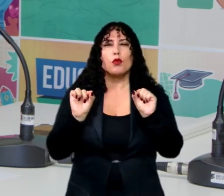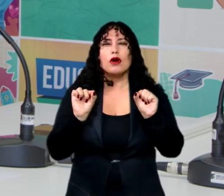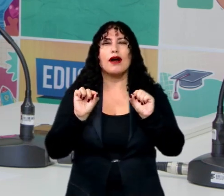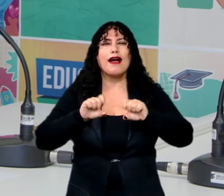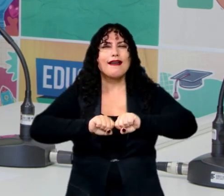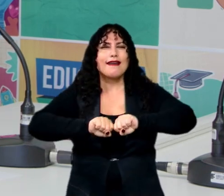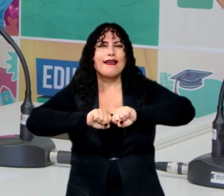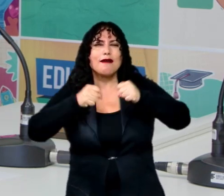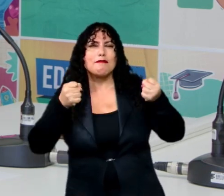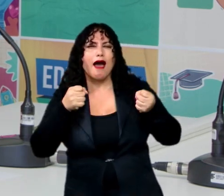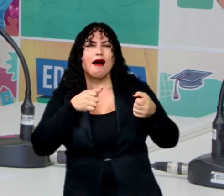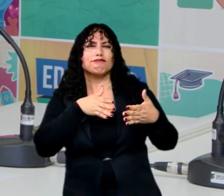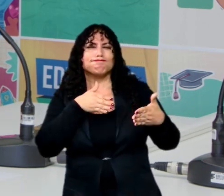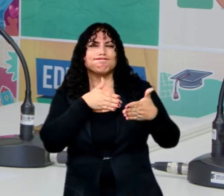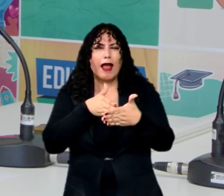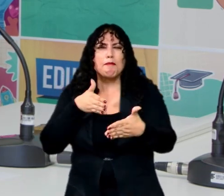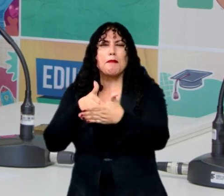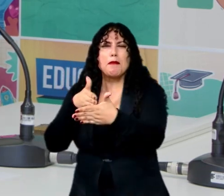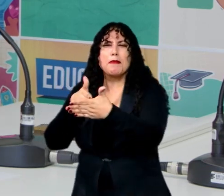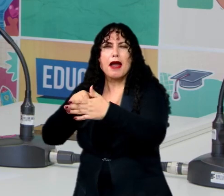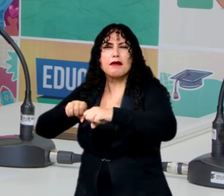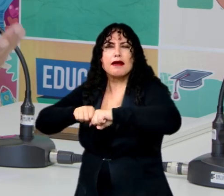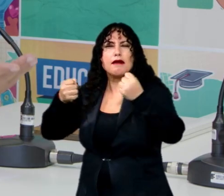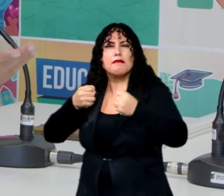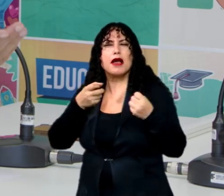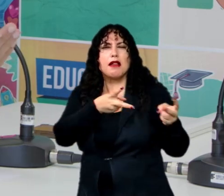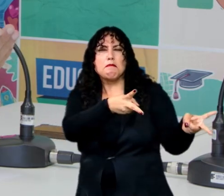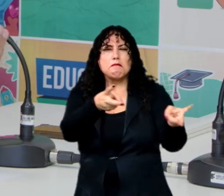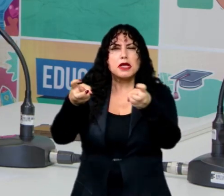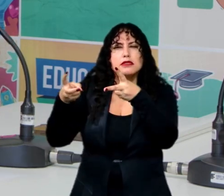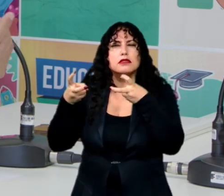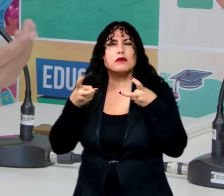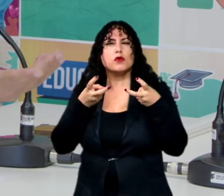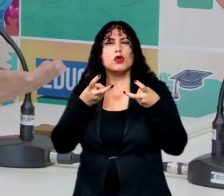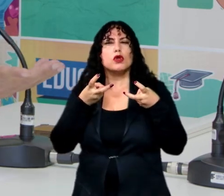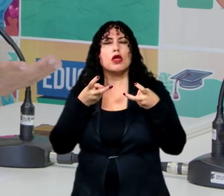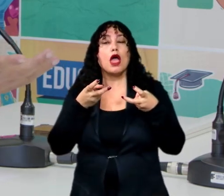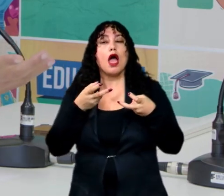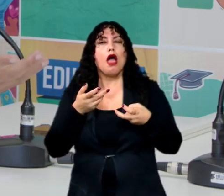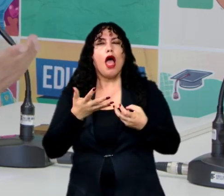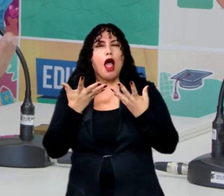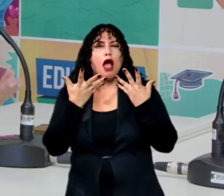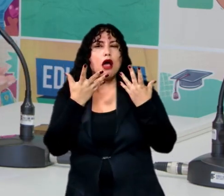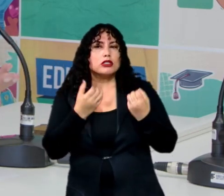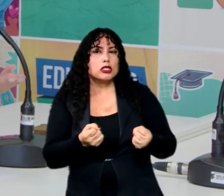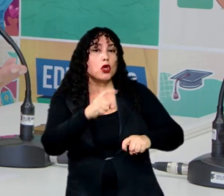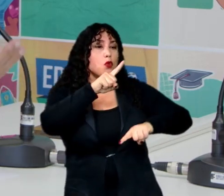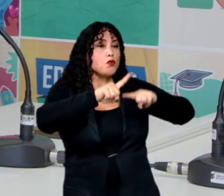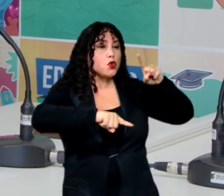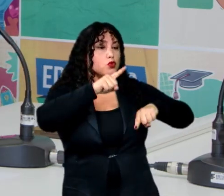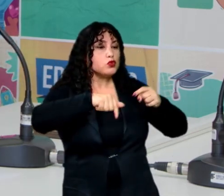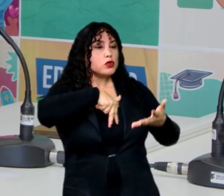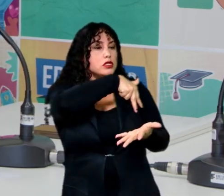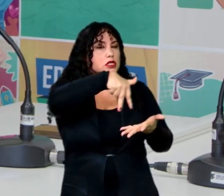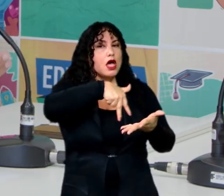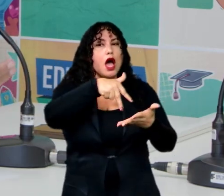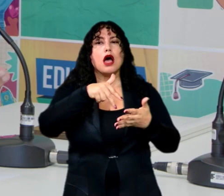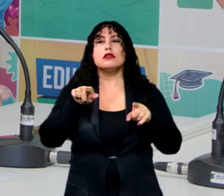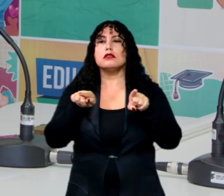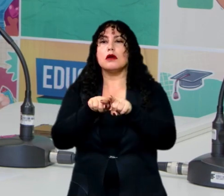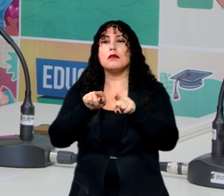quebrar umas barreiras para que possa ter esse olhar do consumir os produtos da dança para além